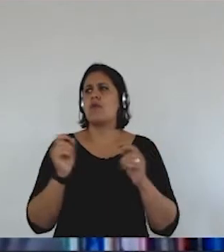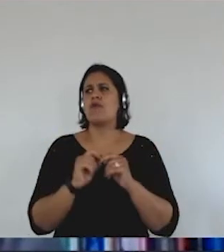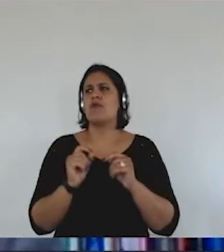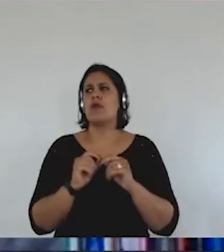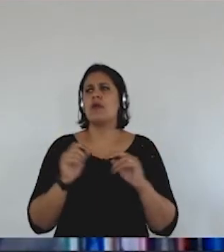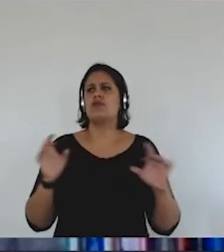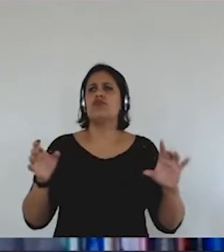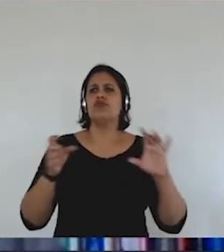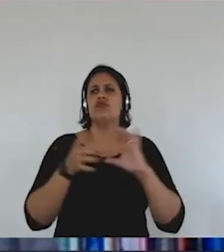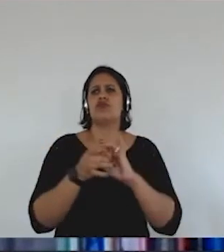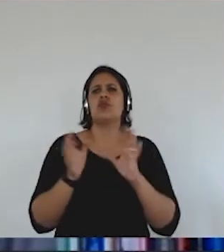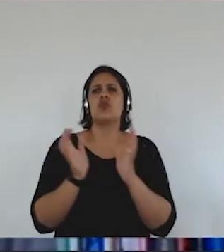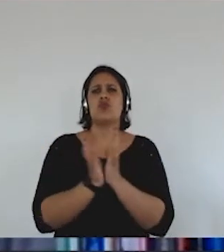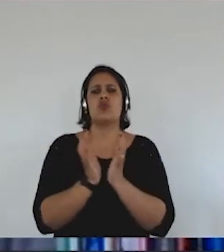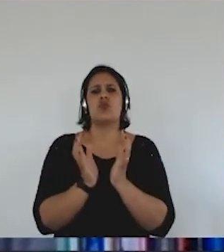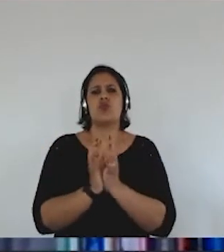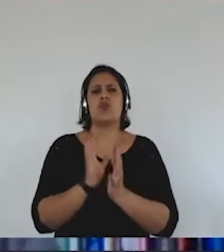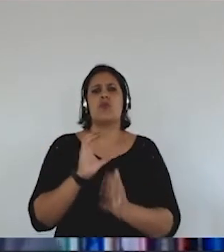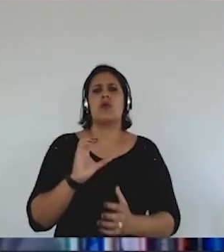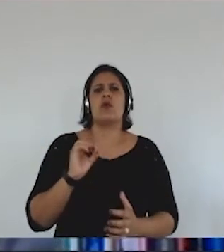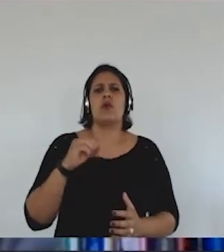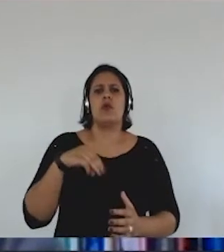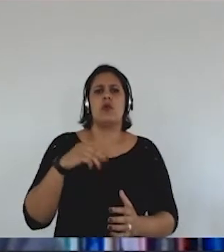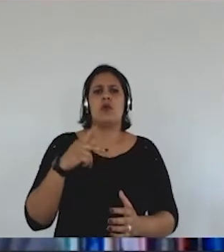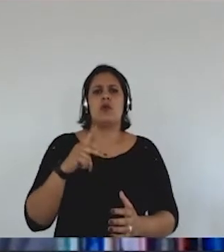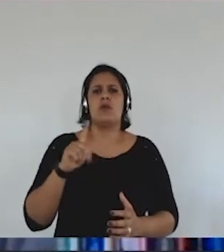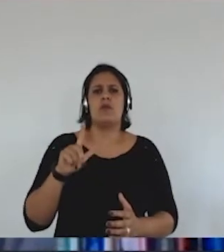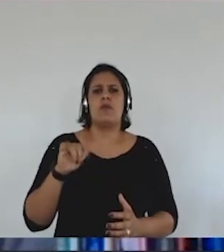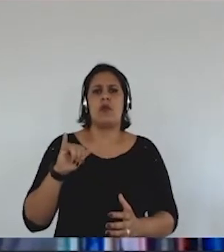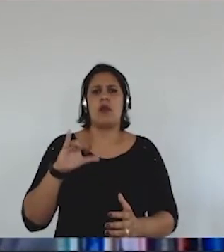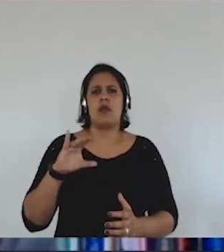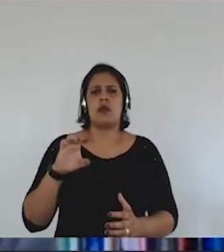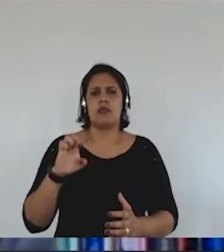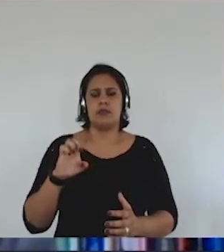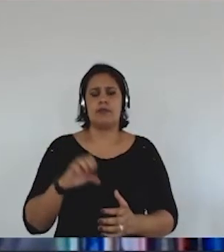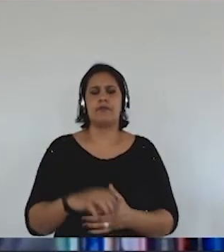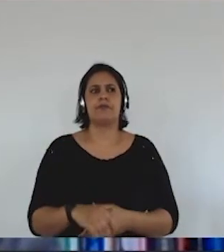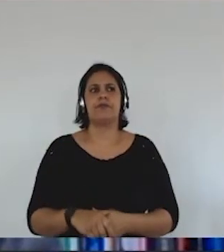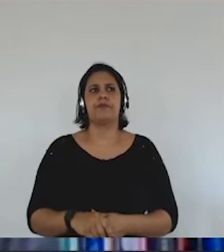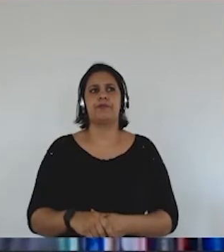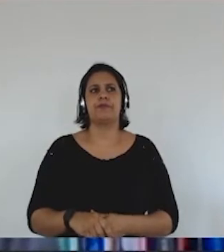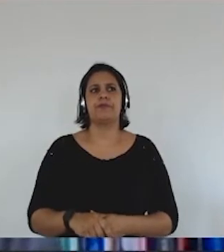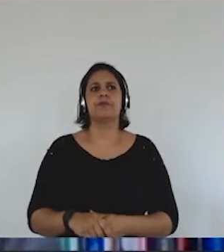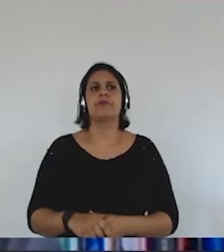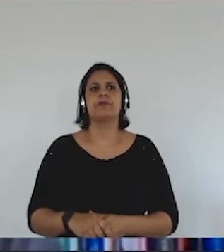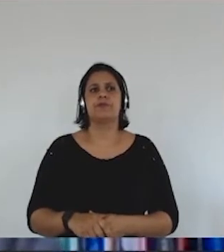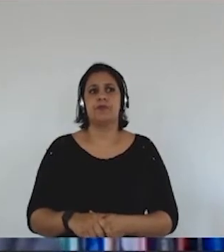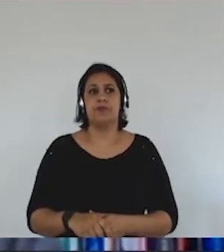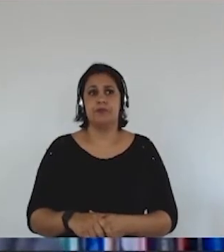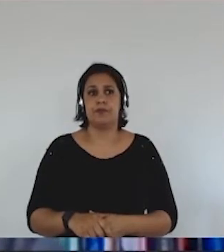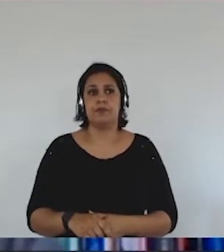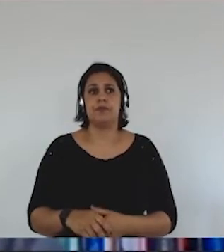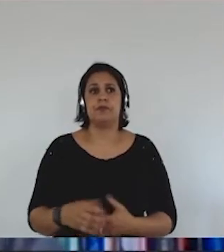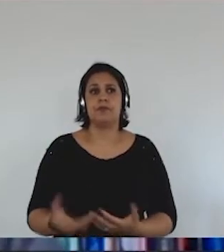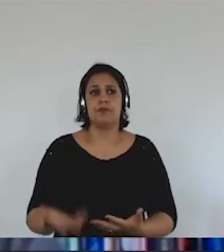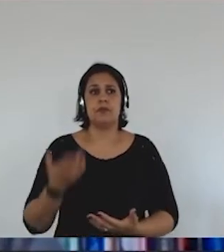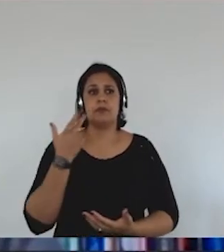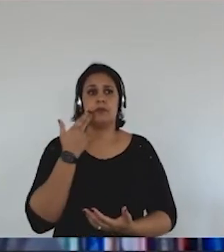e, sobretudo, como fica agora em relação à pandemia. É muito comum no Brasil a